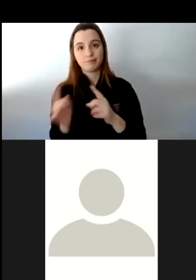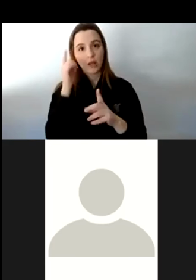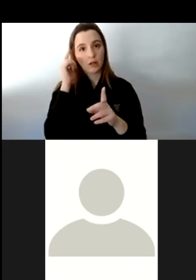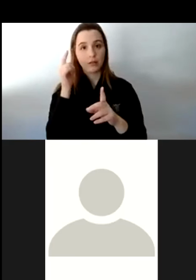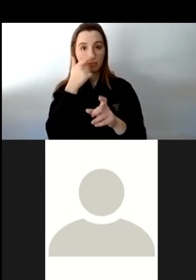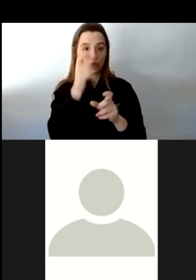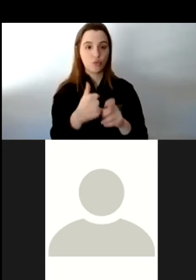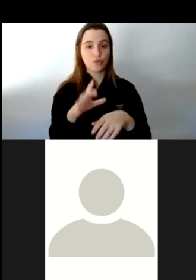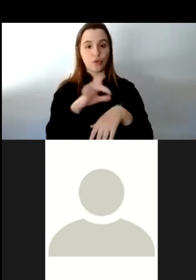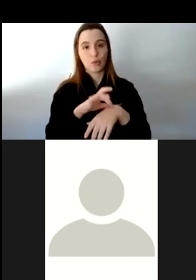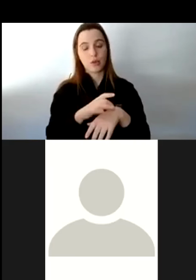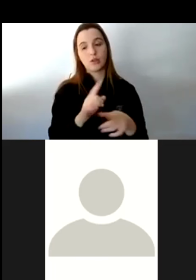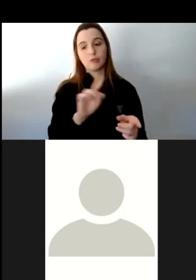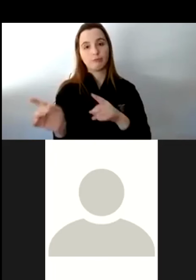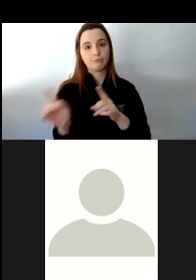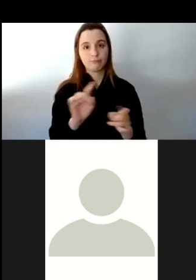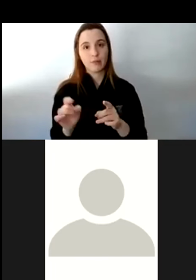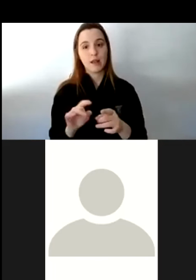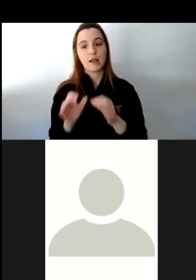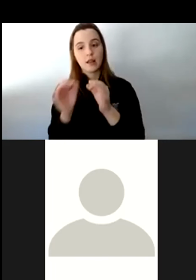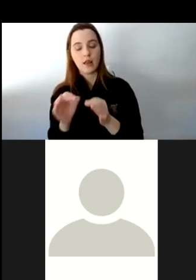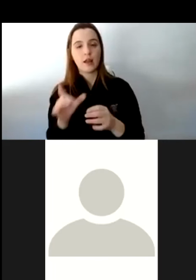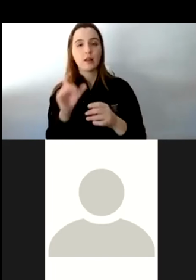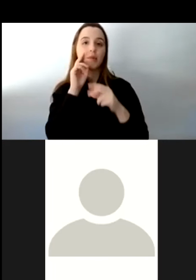para tratamentos e diagnósticos,